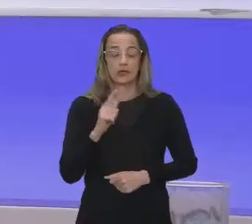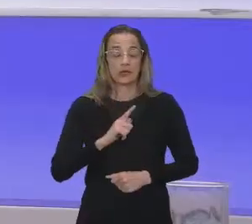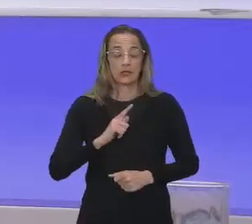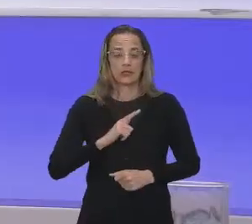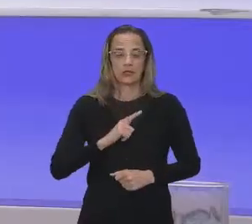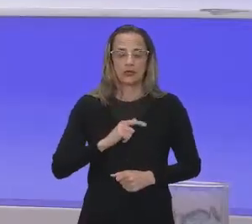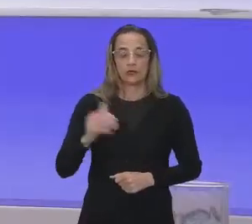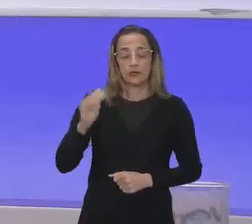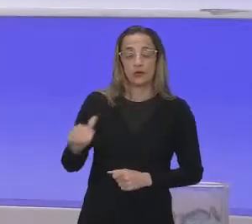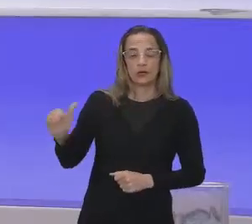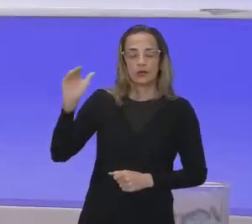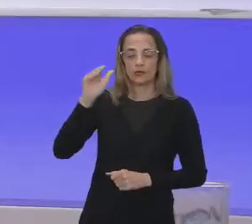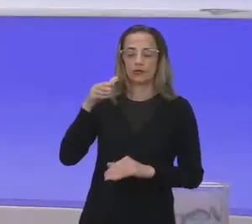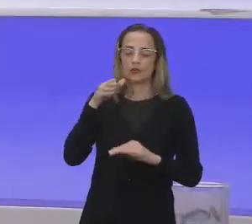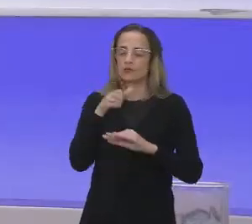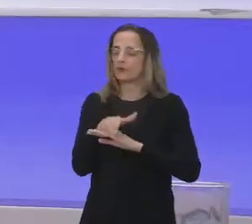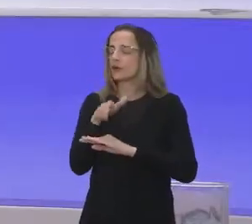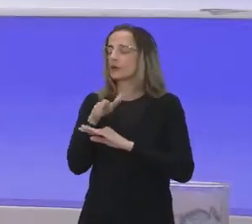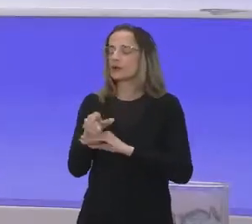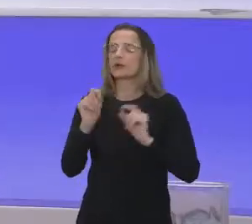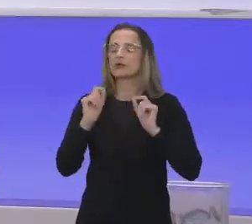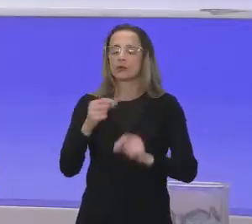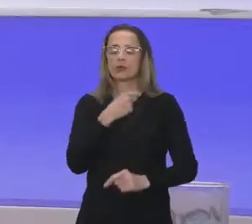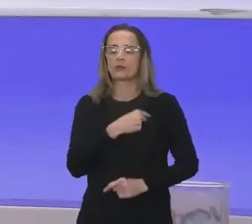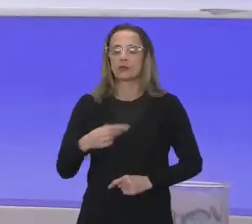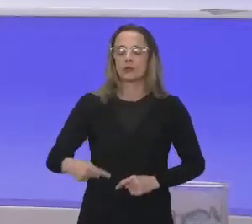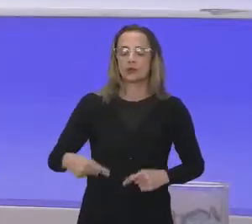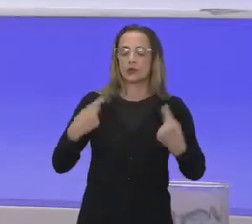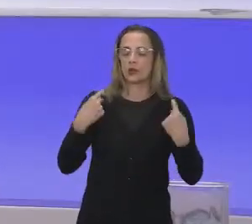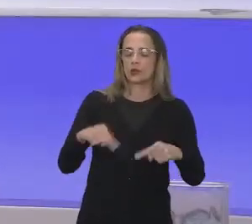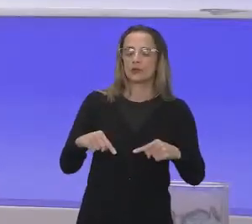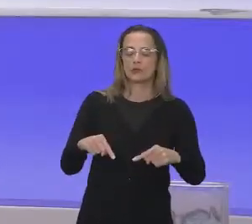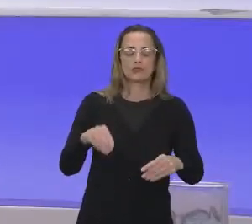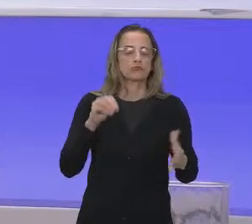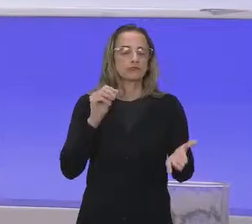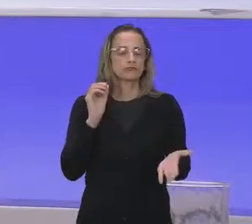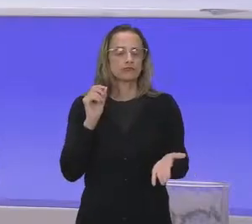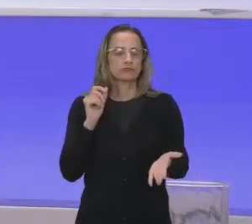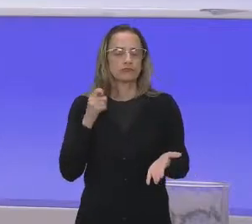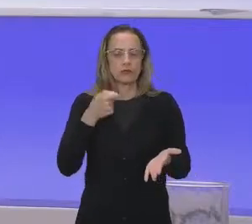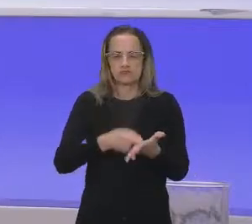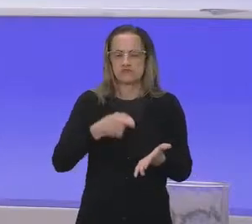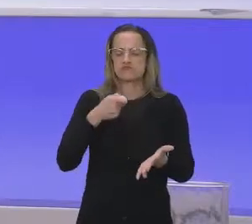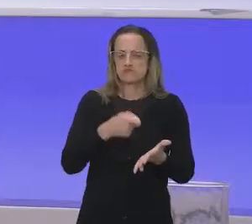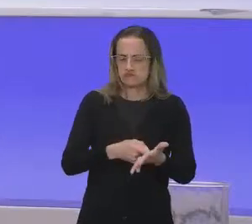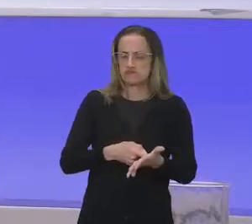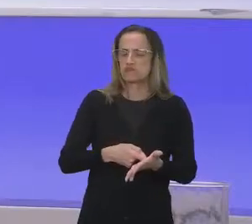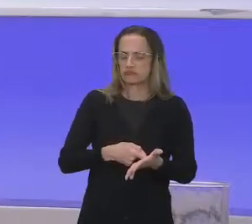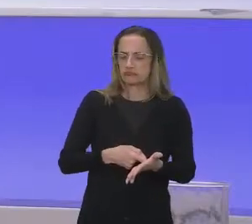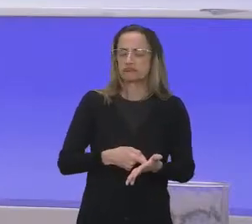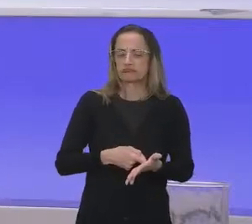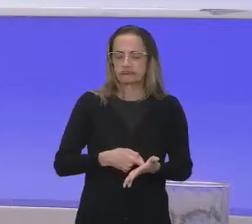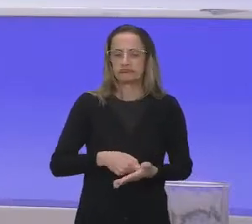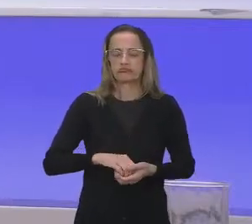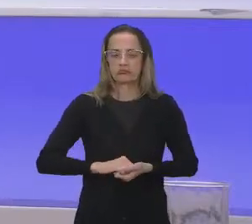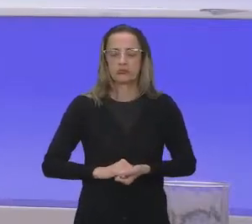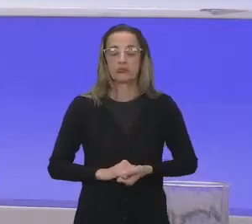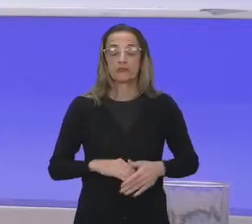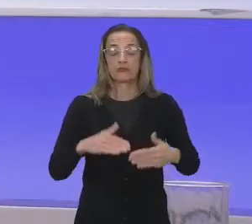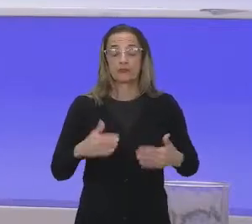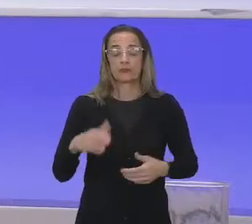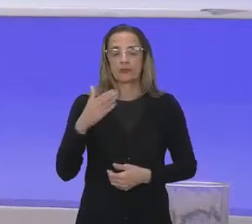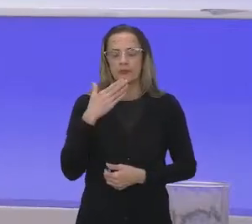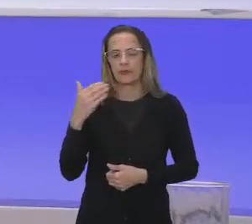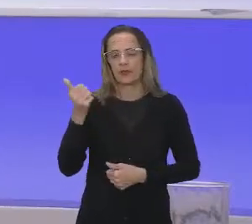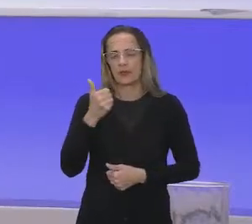caminho, vai atrás de políticas públicas e defender isso, né, de forma ativista. Então, assim, a